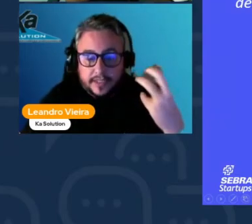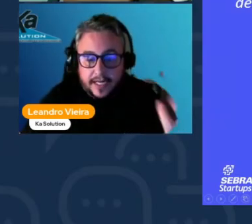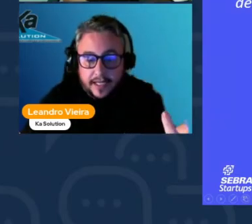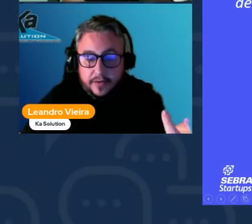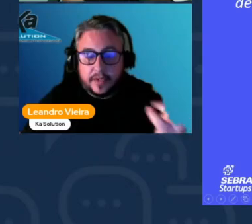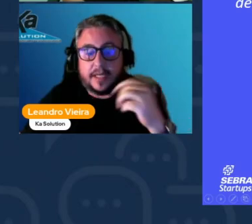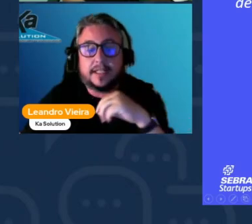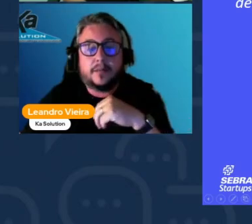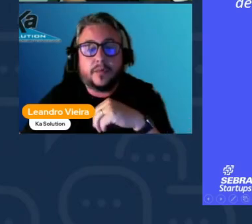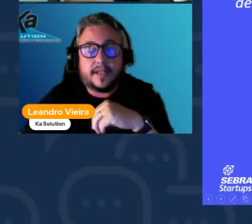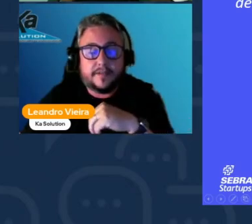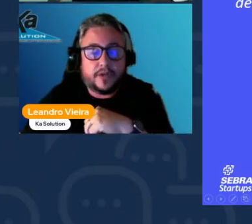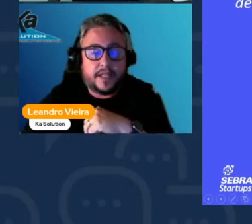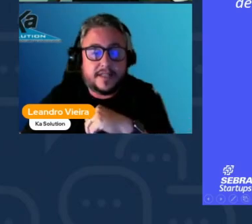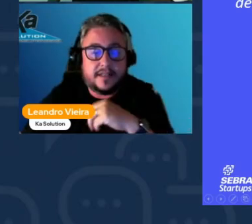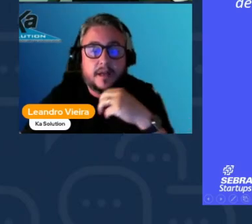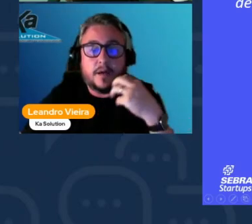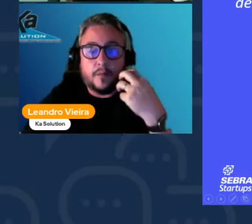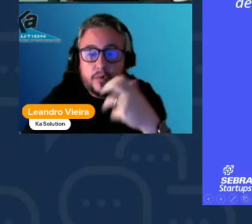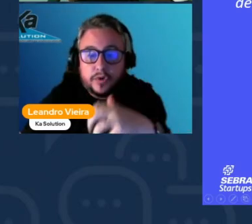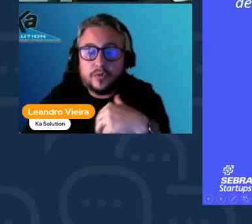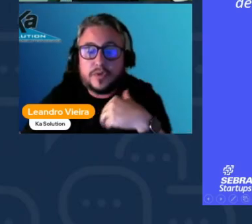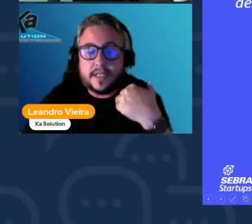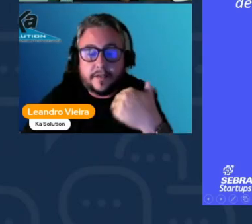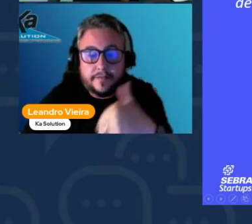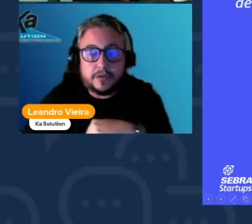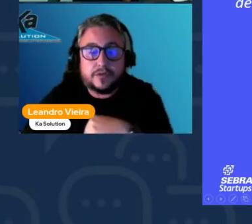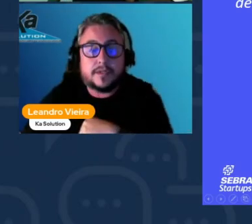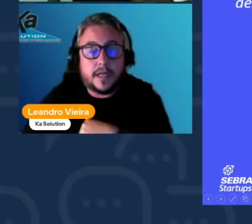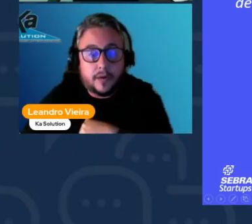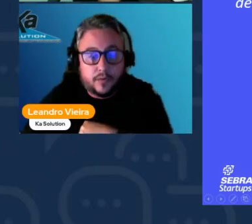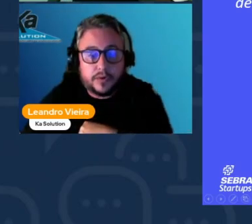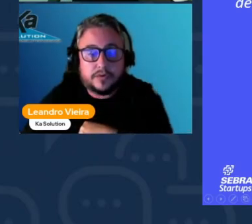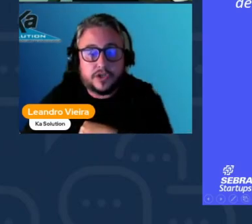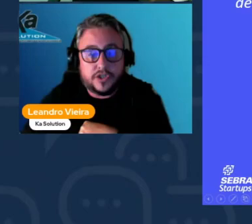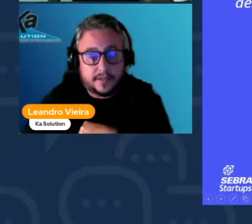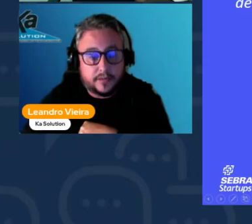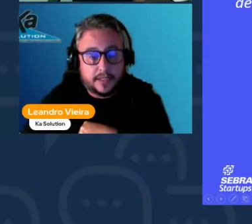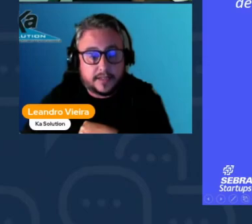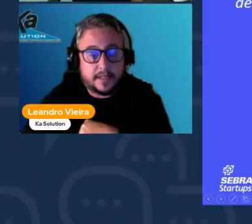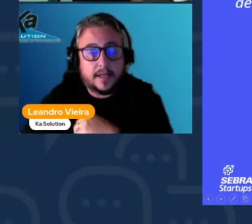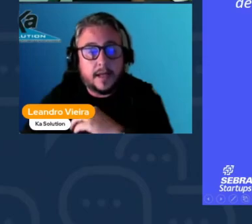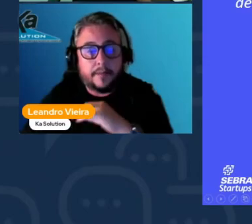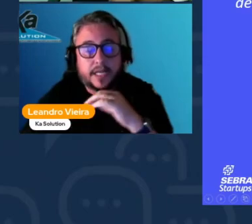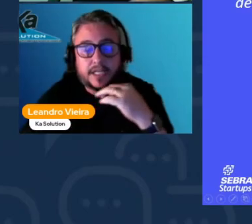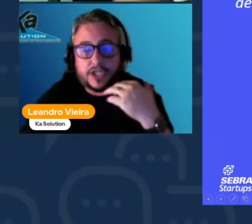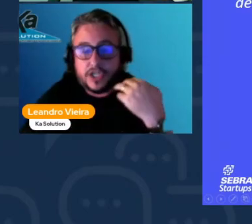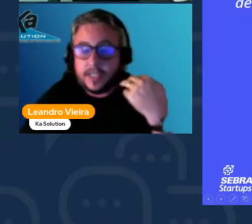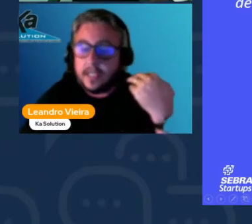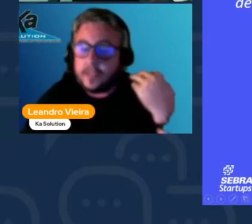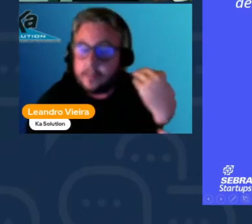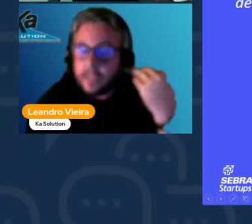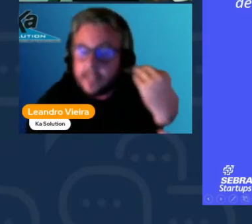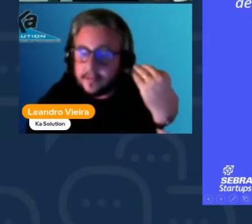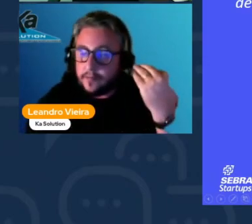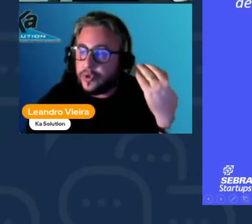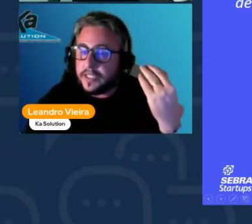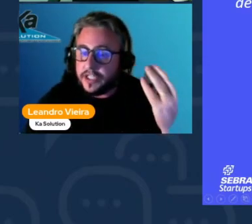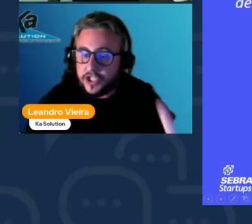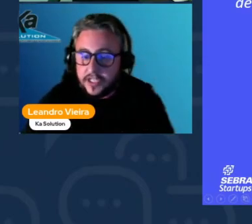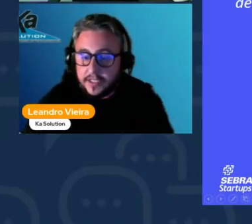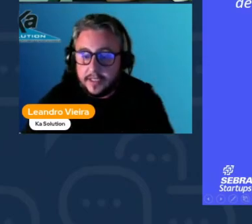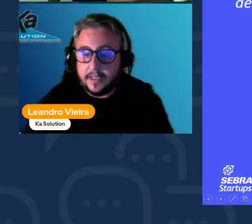pelo contrário, a AWS fornece muitos serviços e recursos de segurança para que a gente tenha a nossa